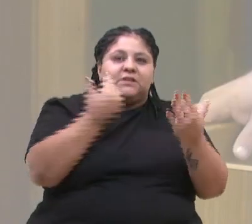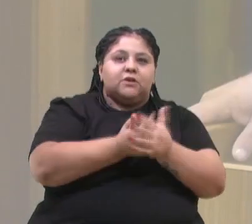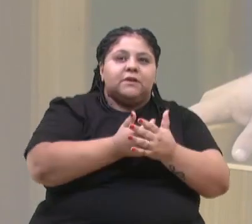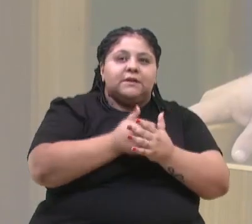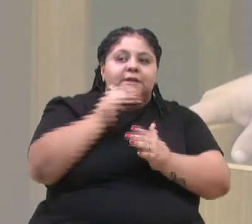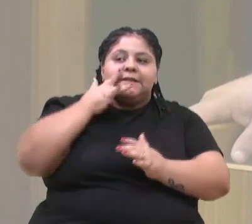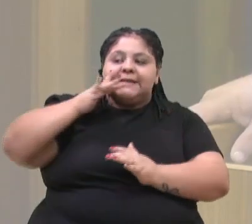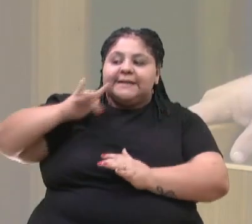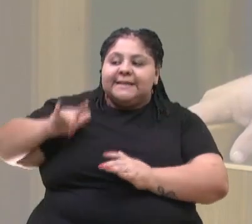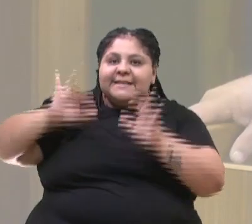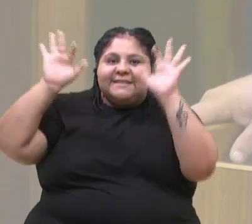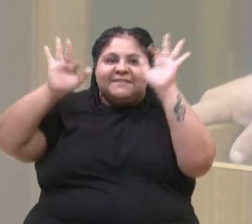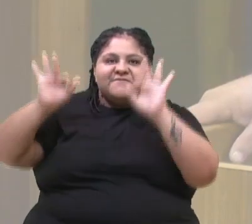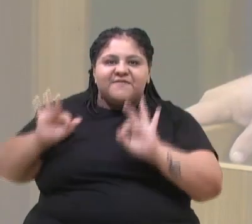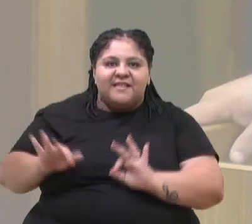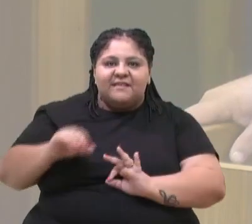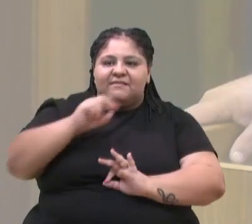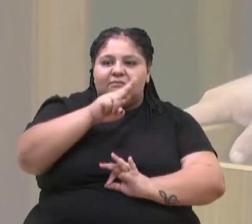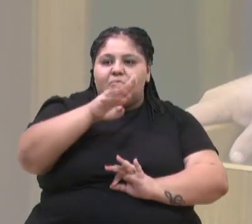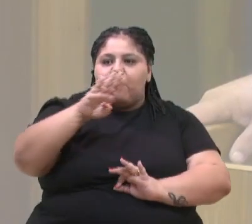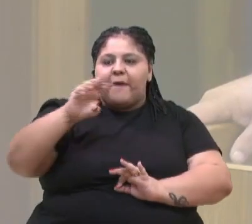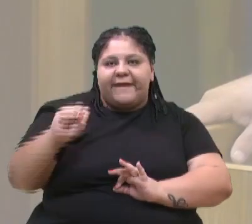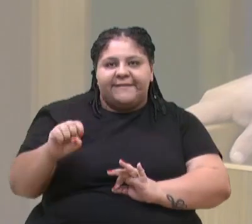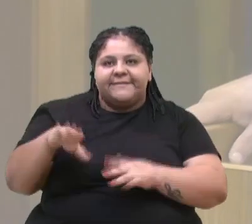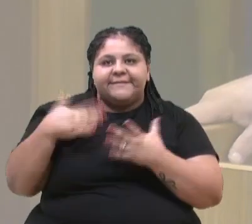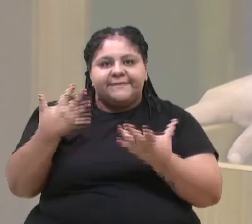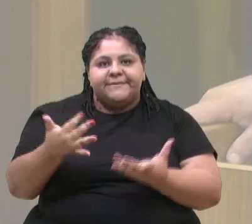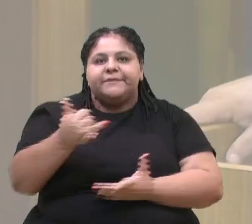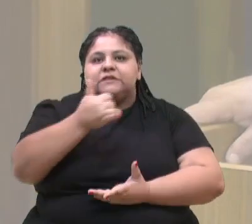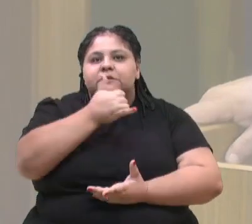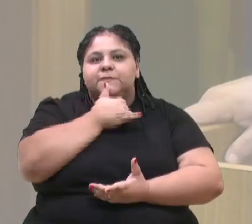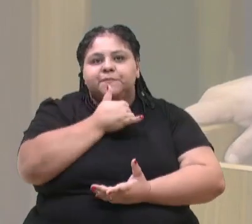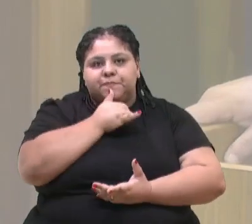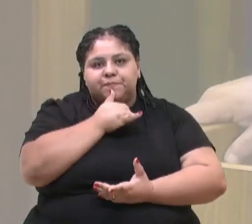UBS. Então, infelizmente